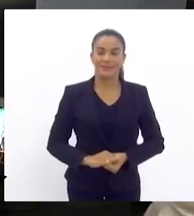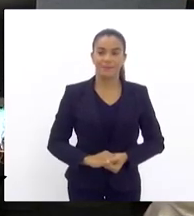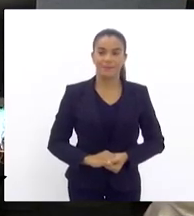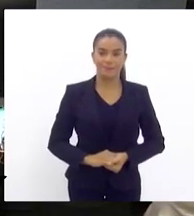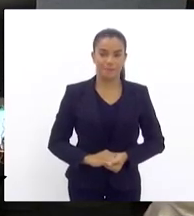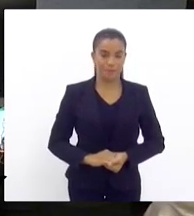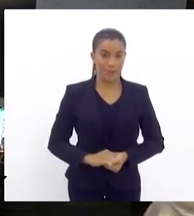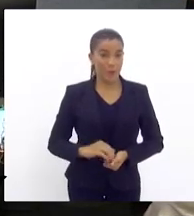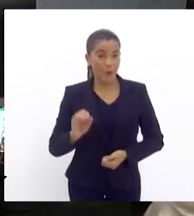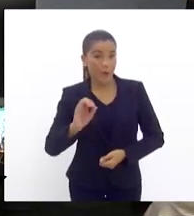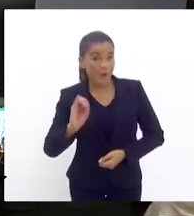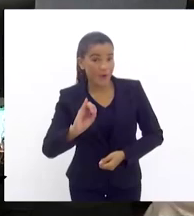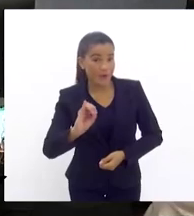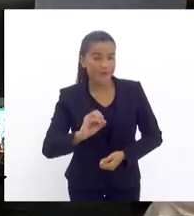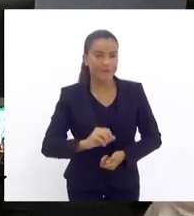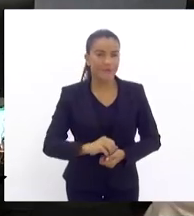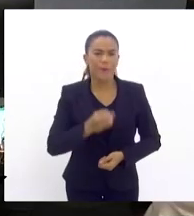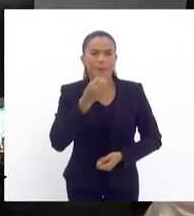Oi.